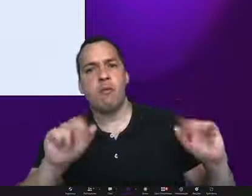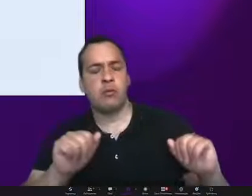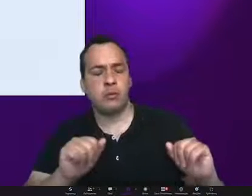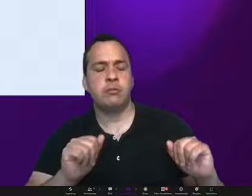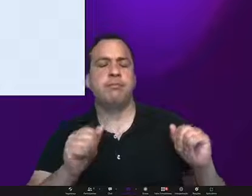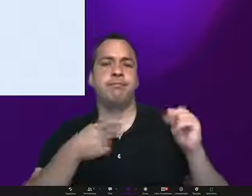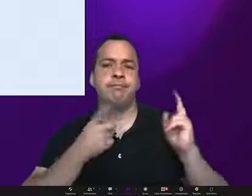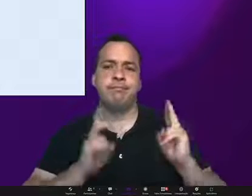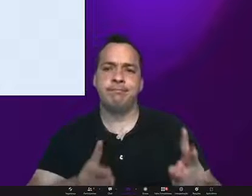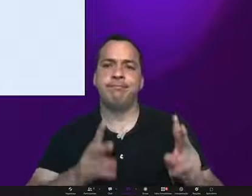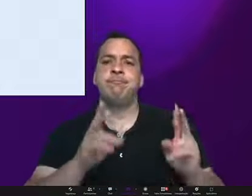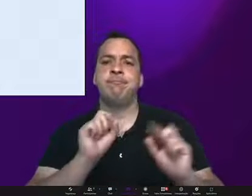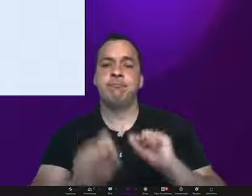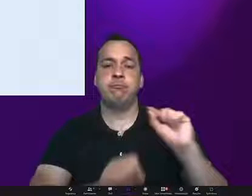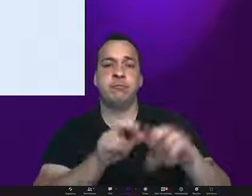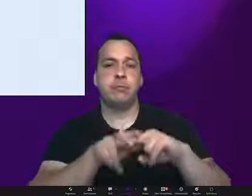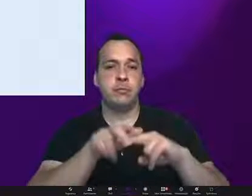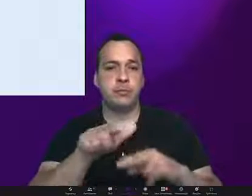devido à